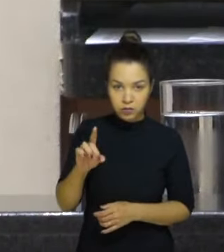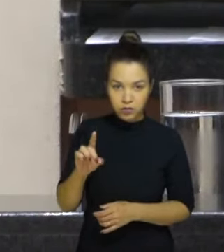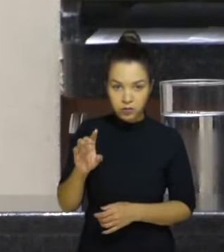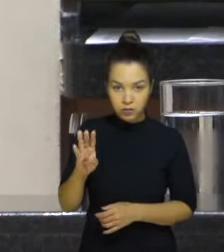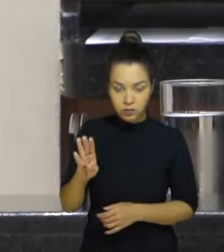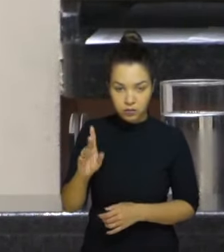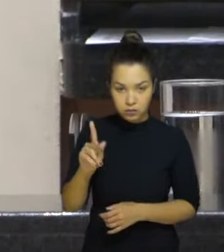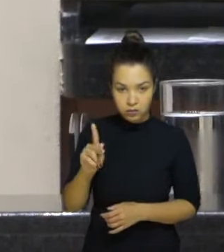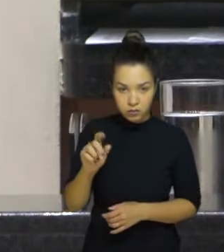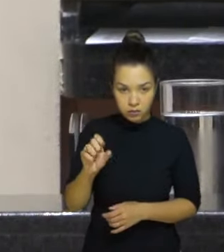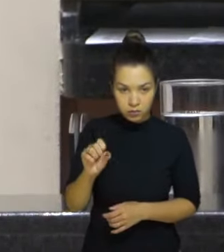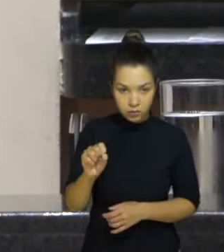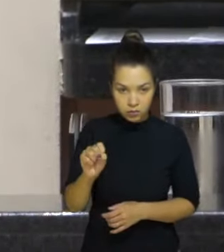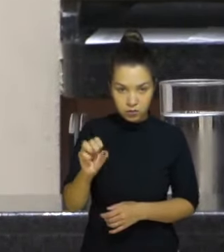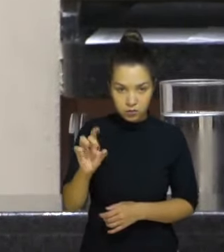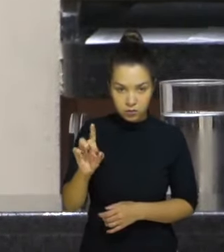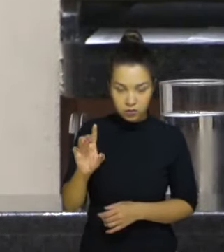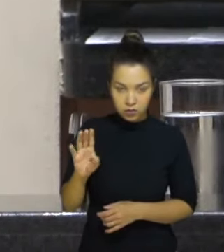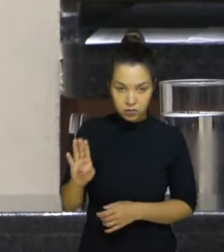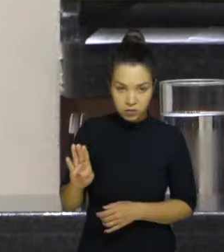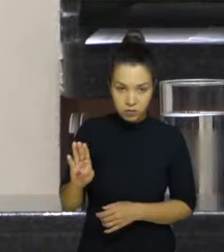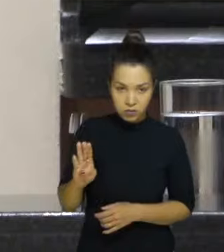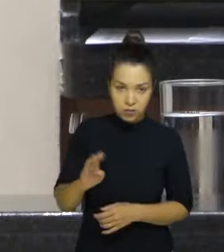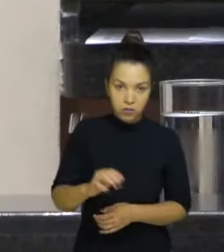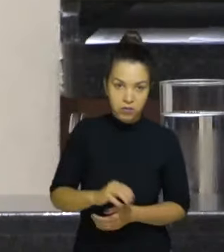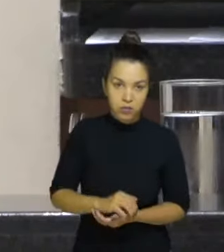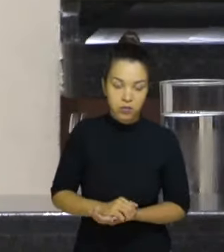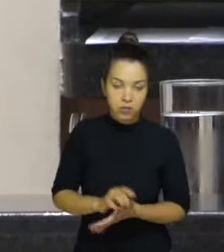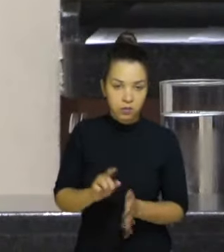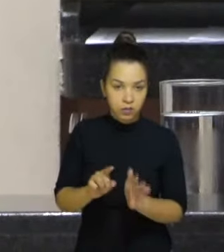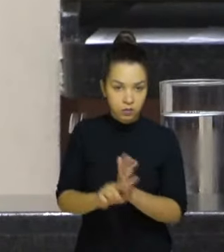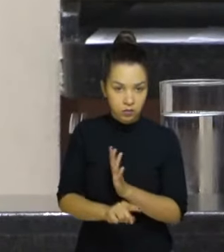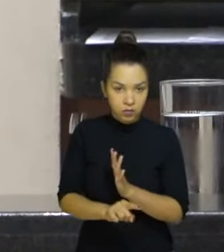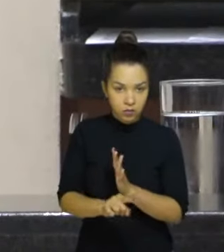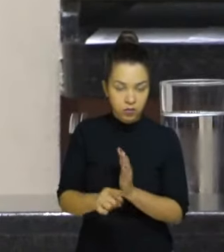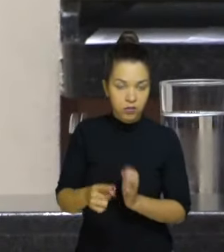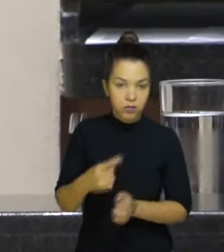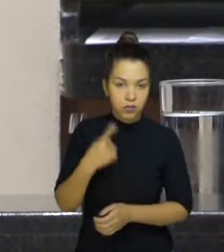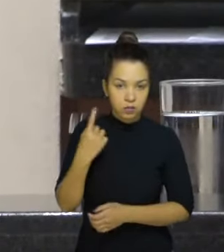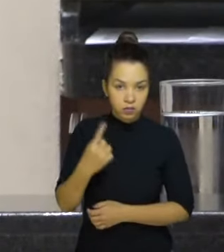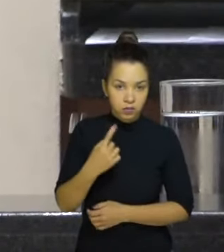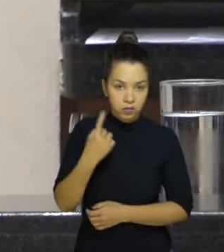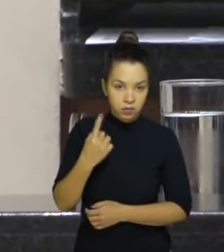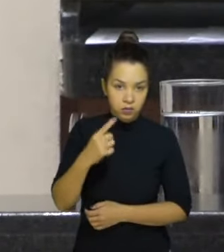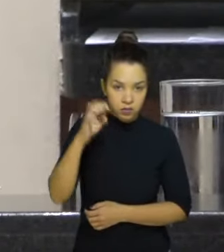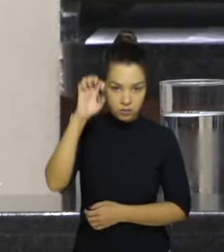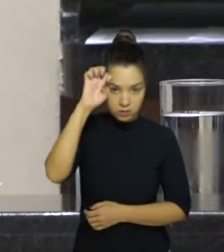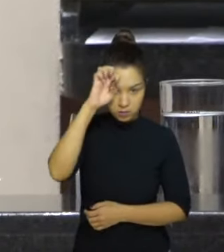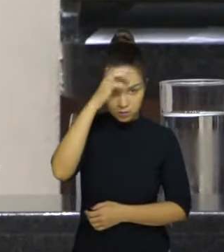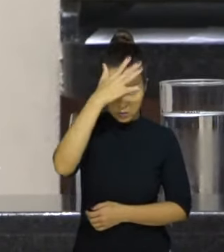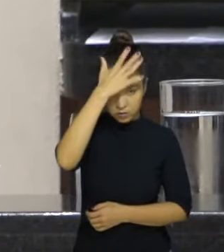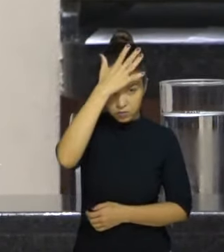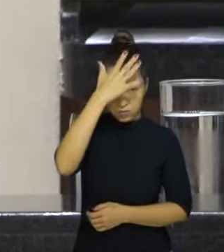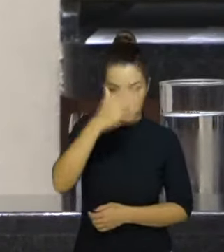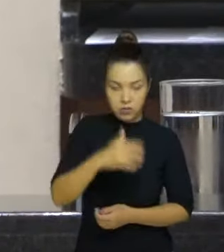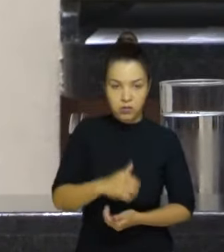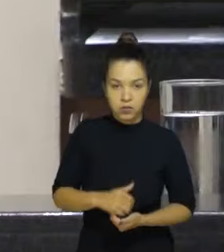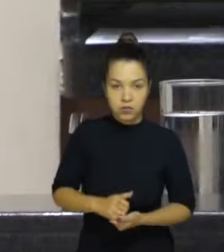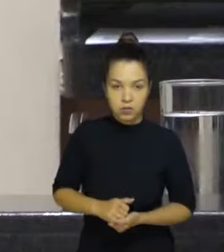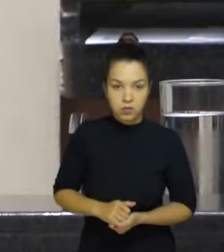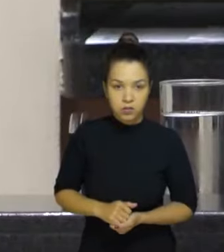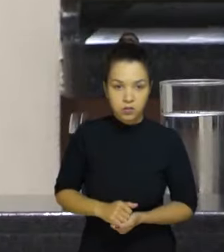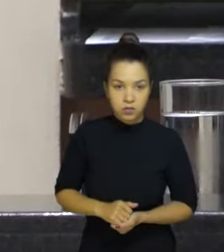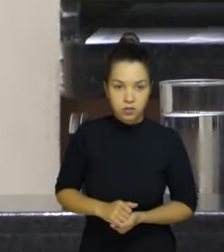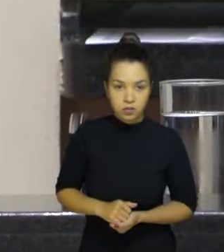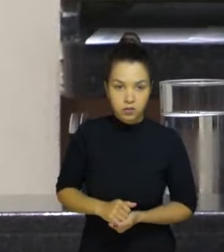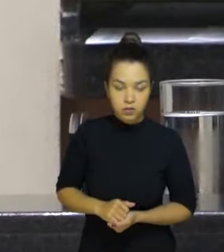PSDB. Consulto o bloco, deputado Emerson Stein, Vossa